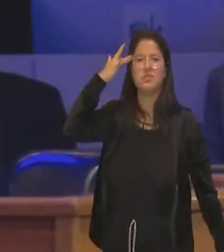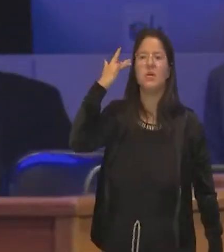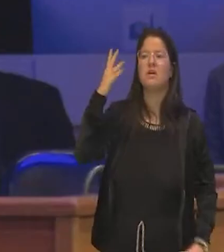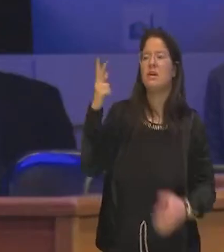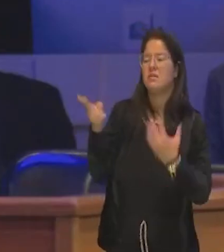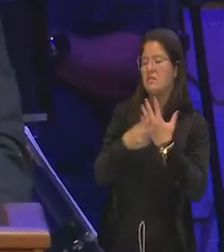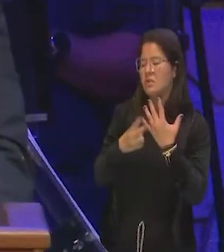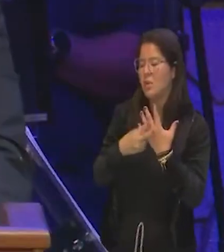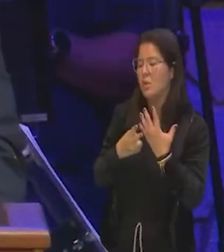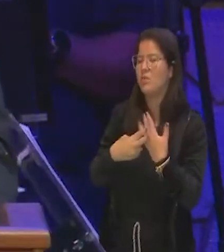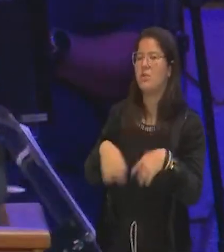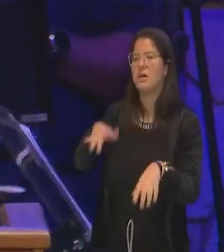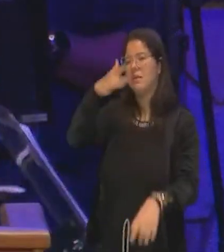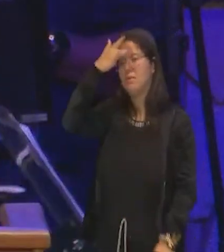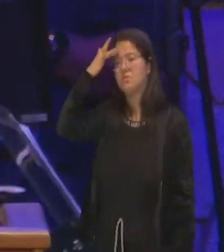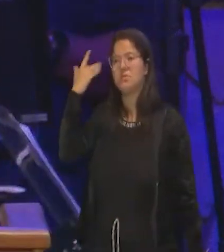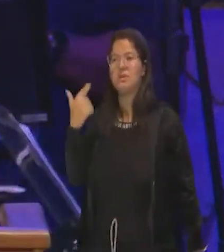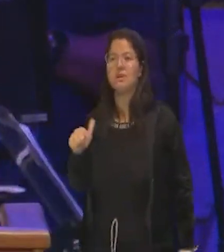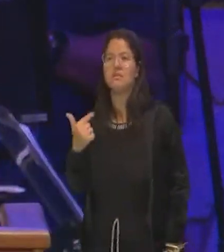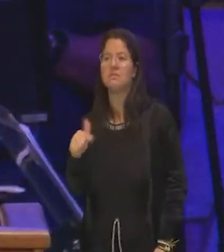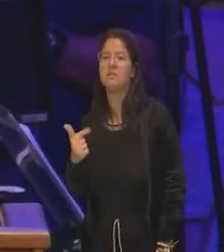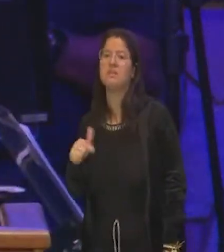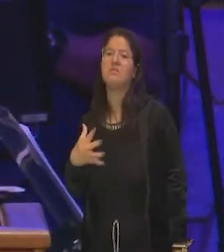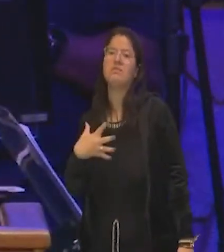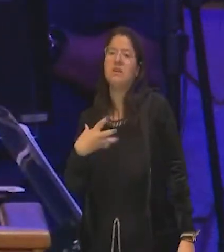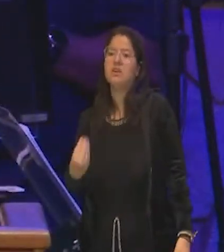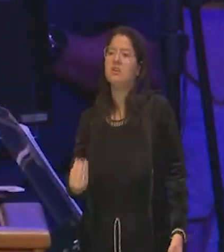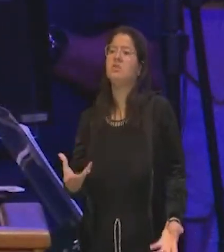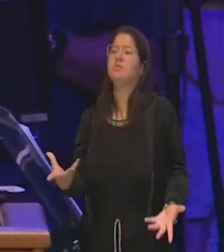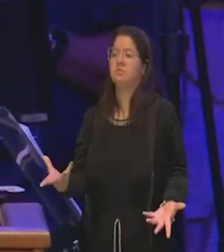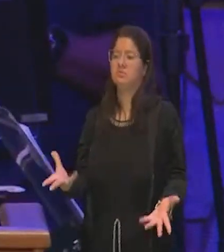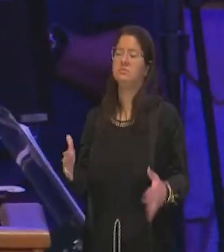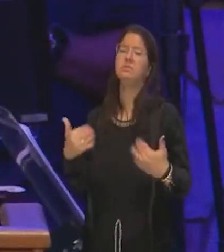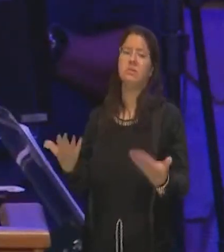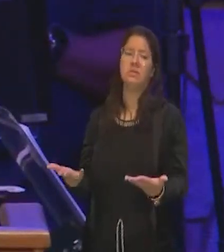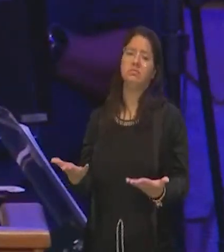no Egito. Cuidado com os de fora.